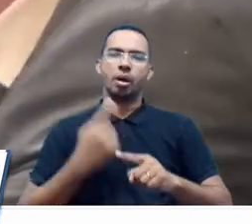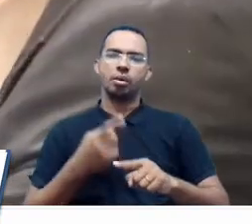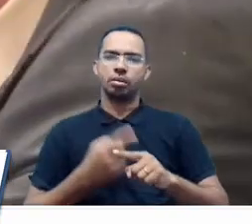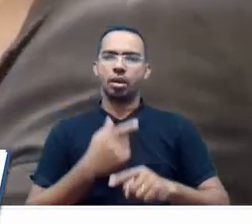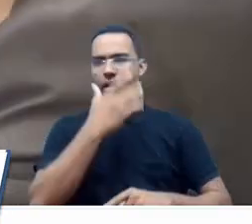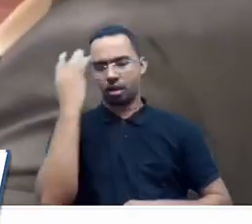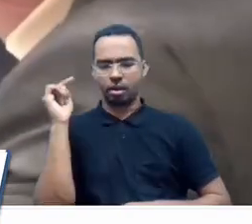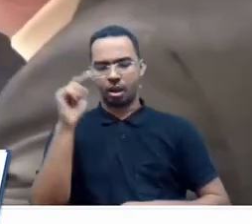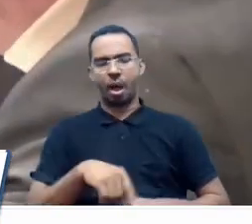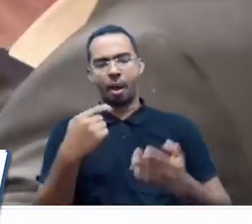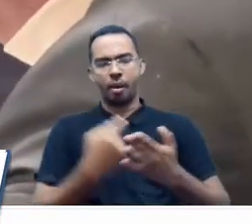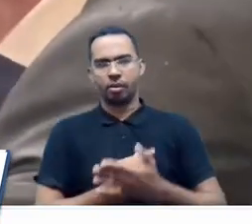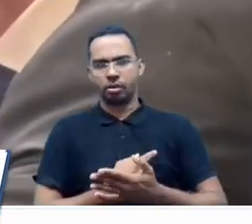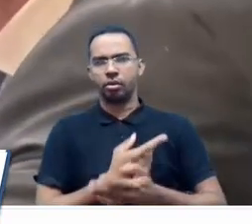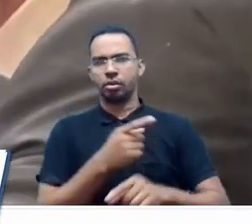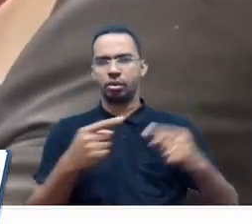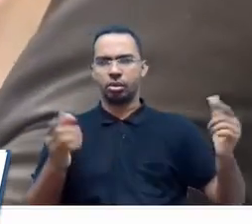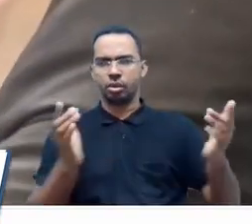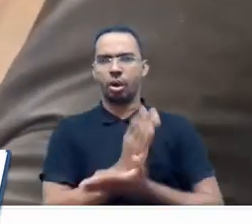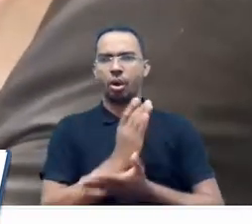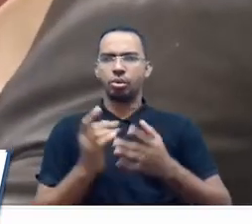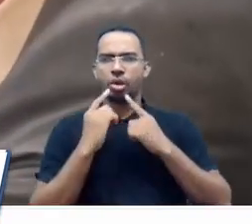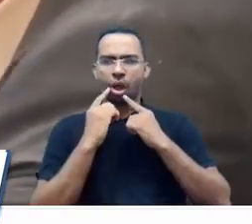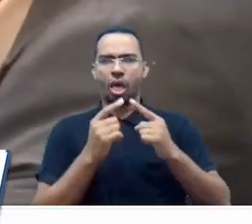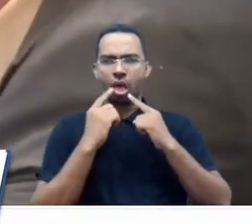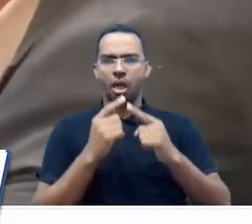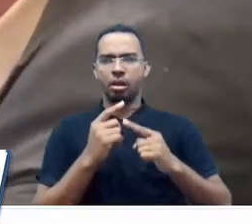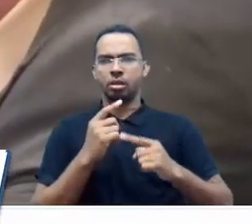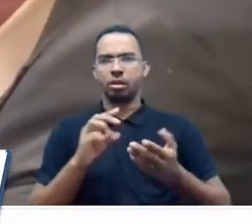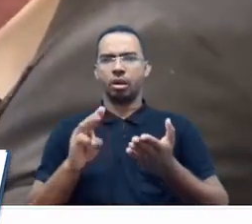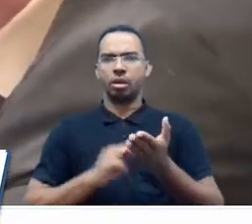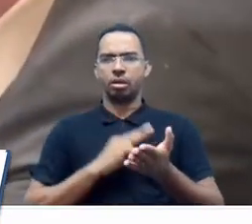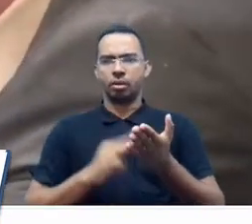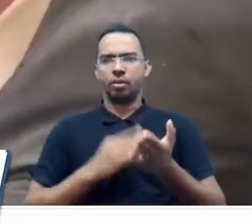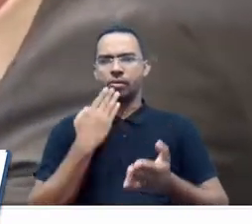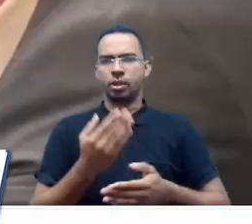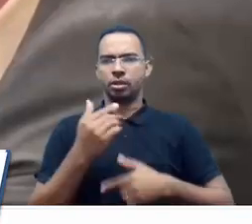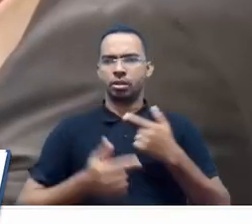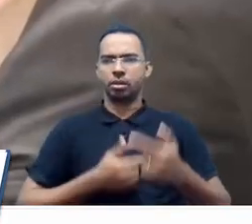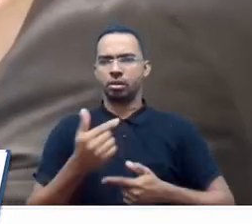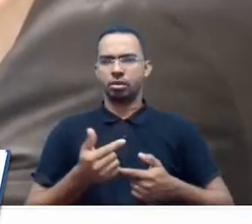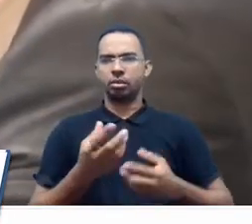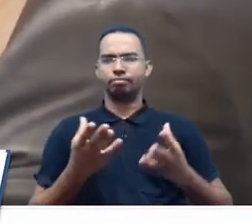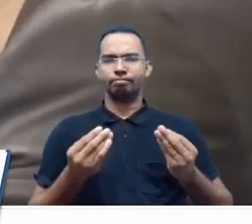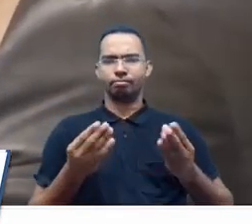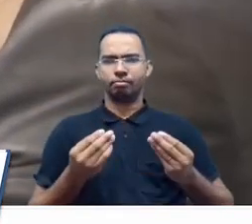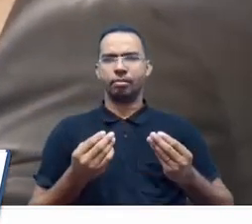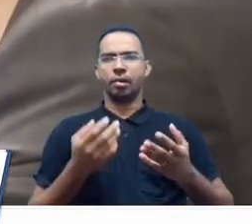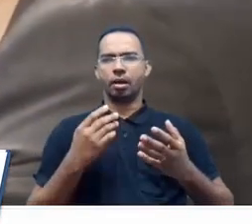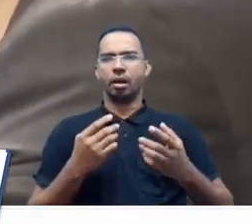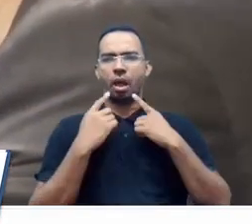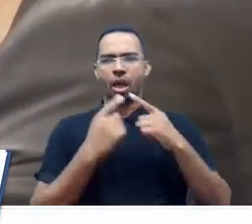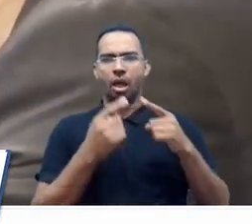perguntam, e muitos do que estão criticando mandou mensagem pedindo emprego. Muitos que reclamaram,